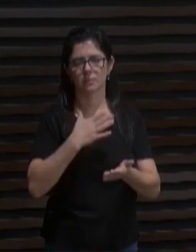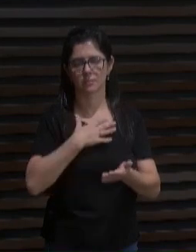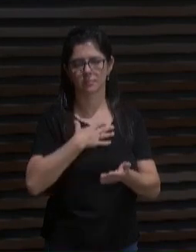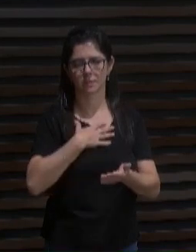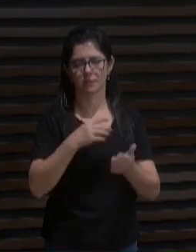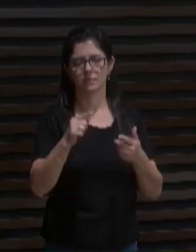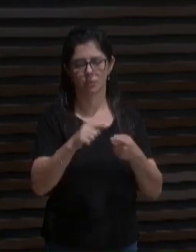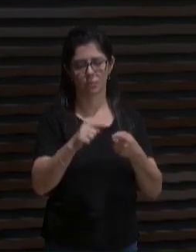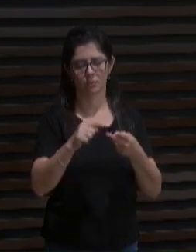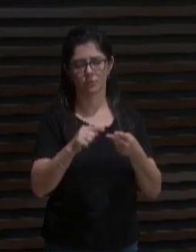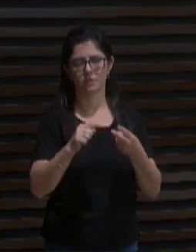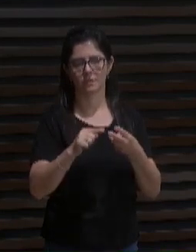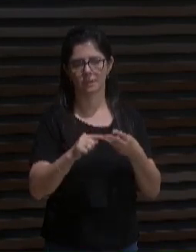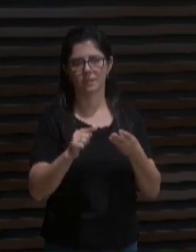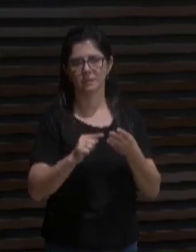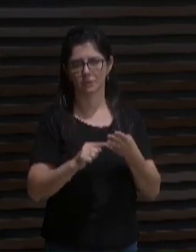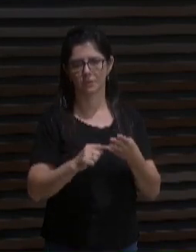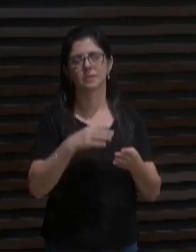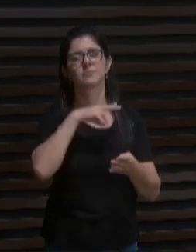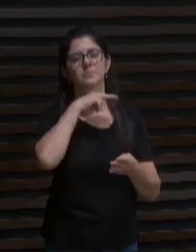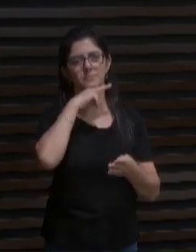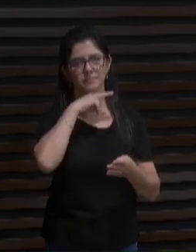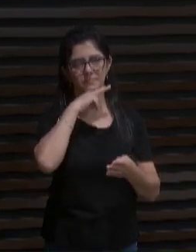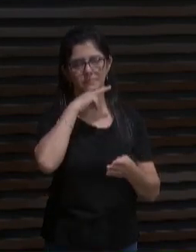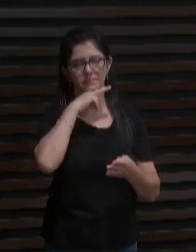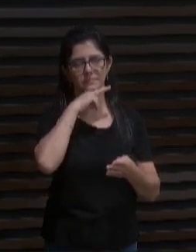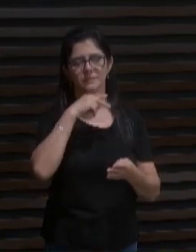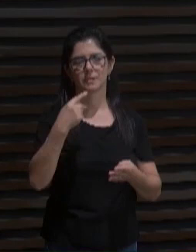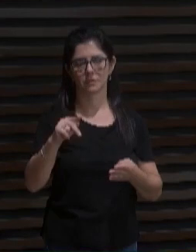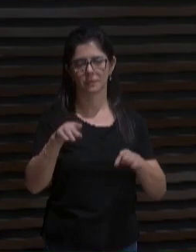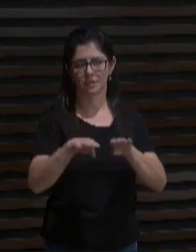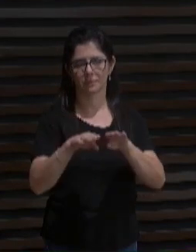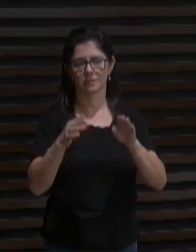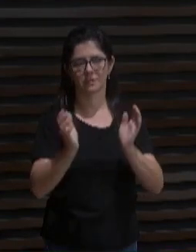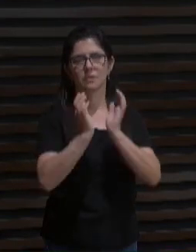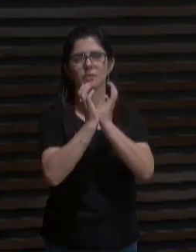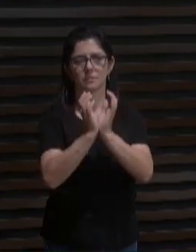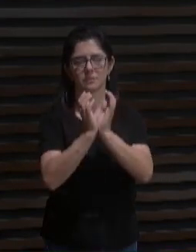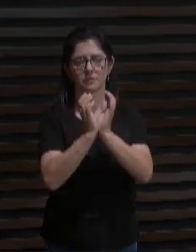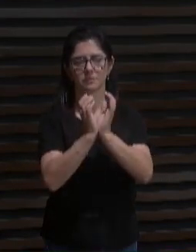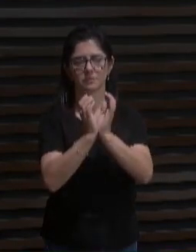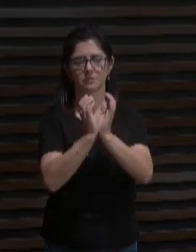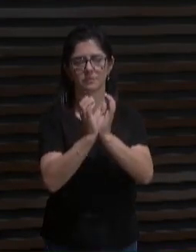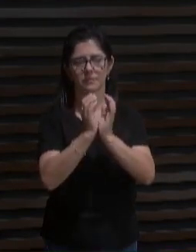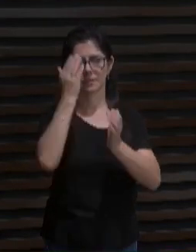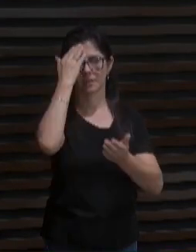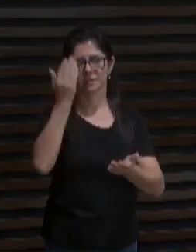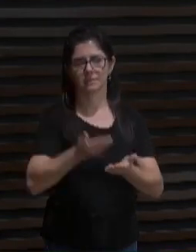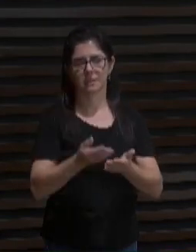Davi e Gabriel. Porque eu oro também para a salvação da alma